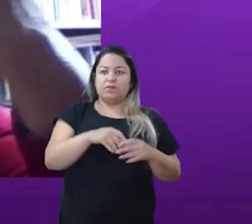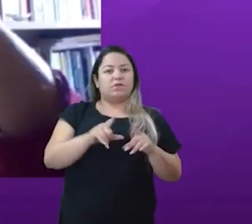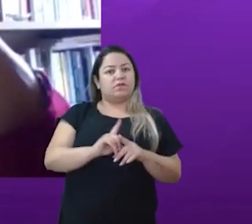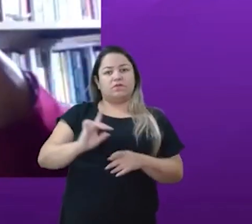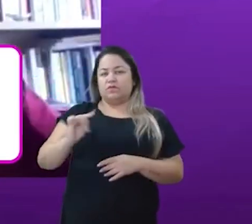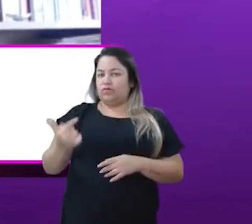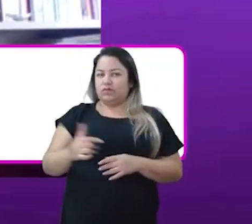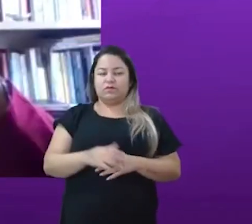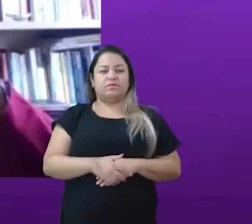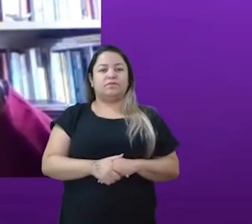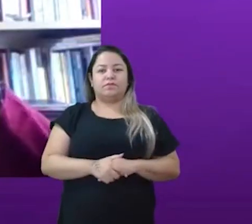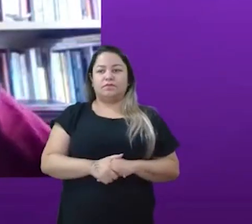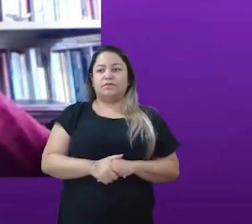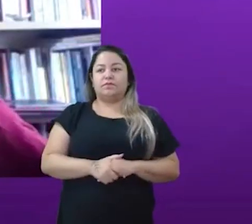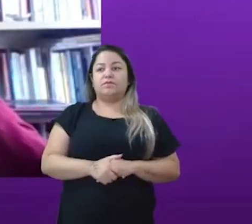tinham.